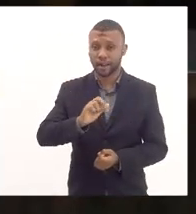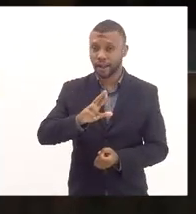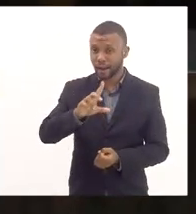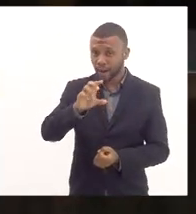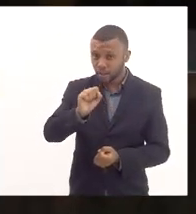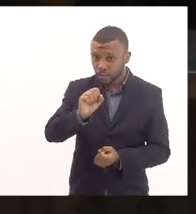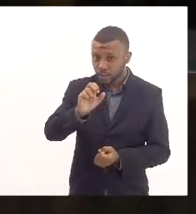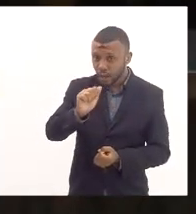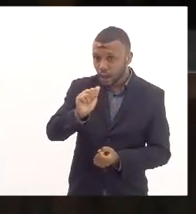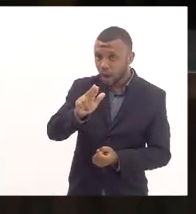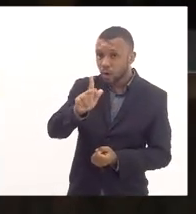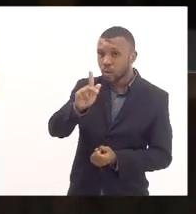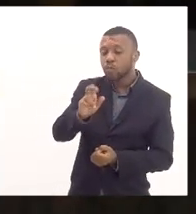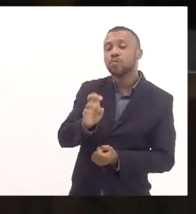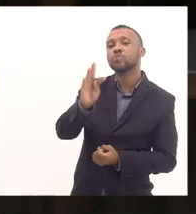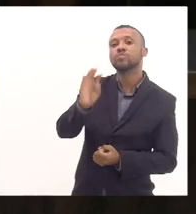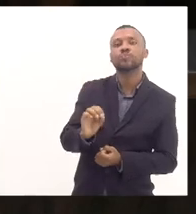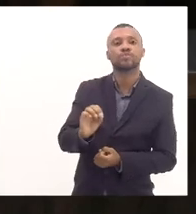Deputado